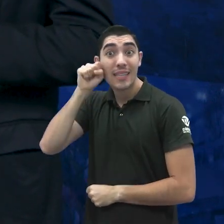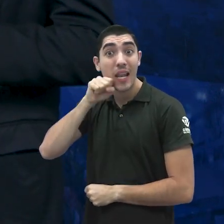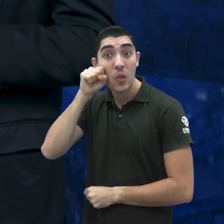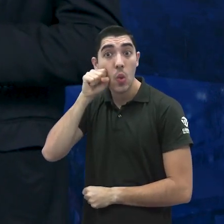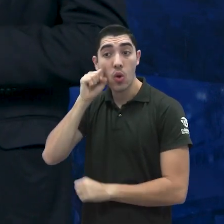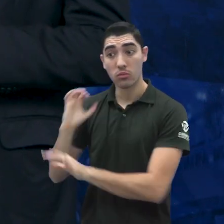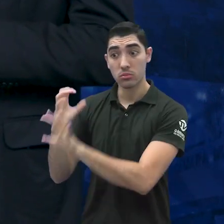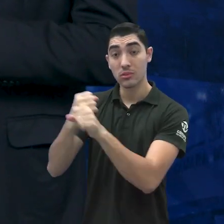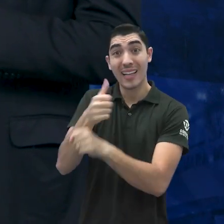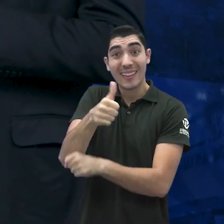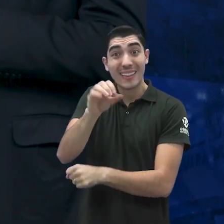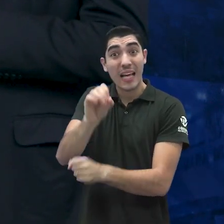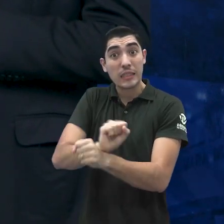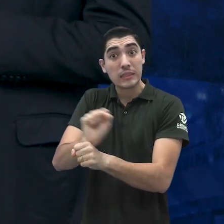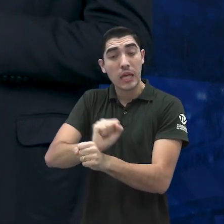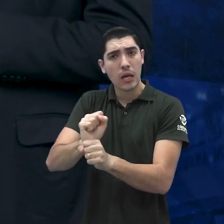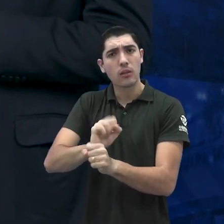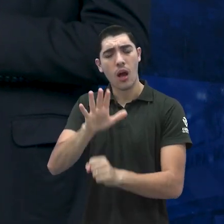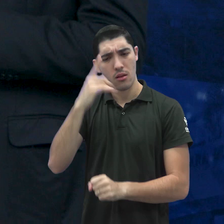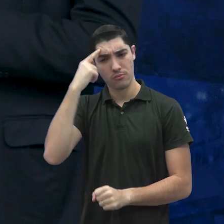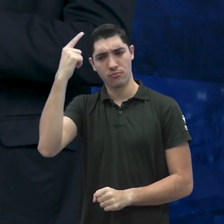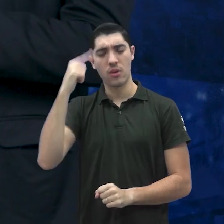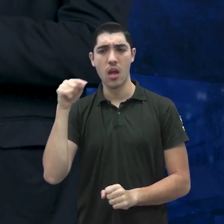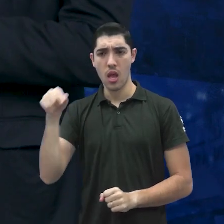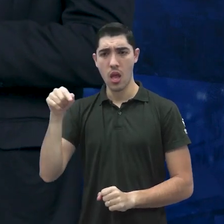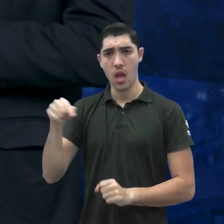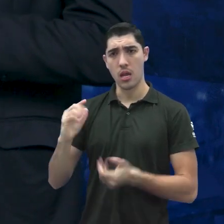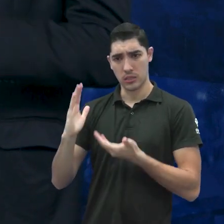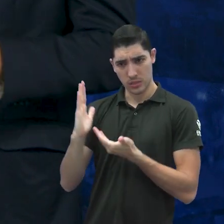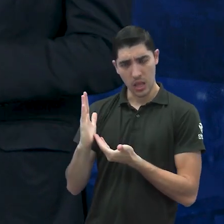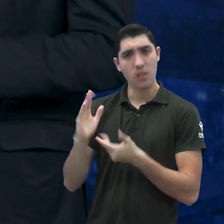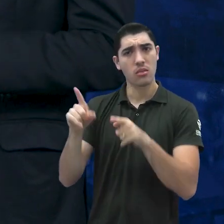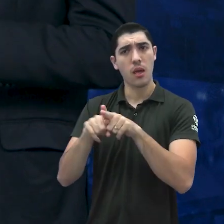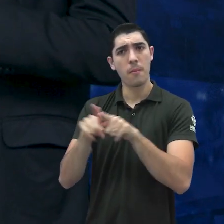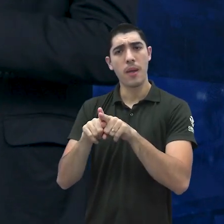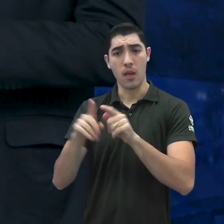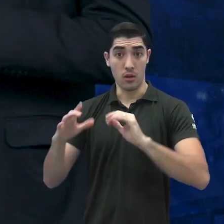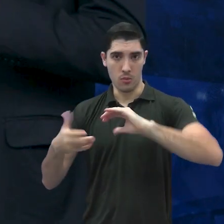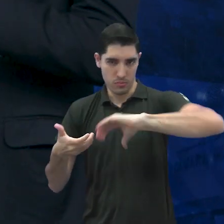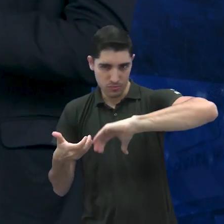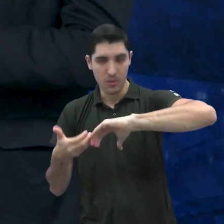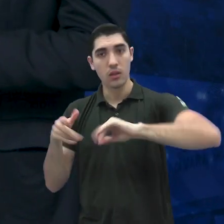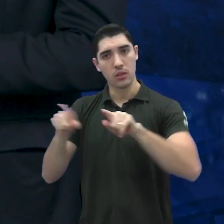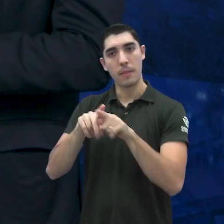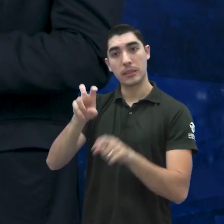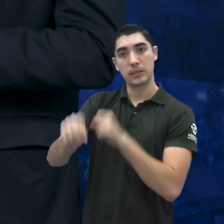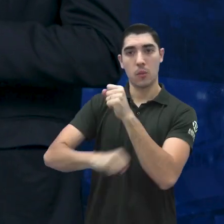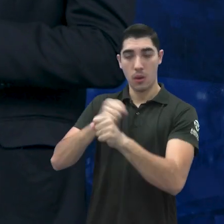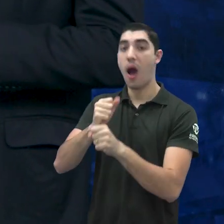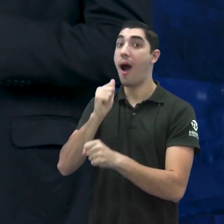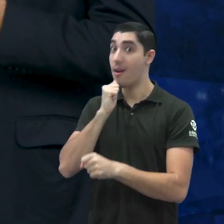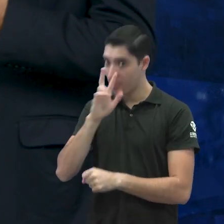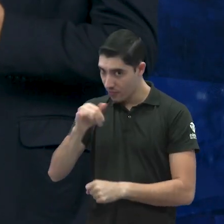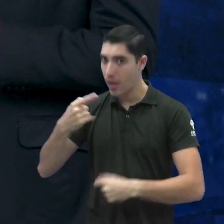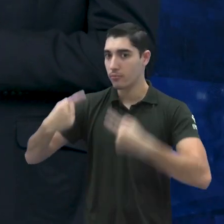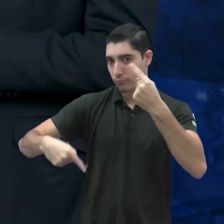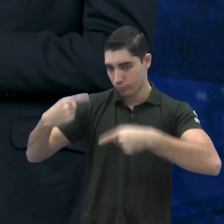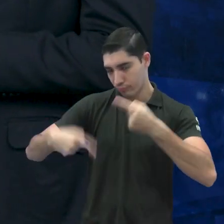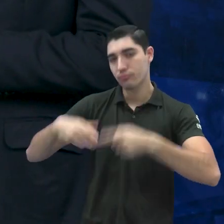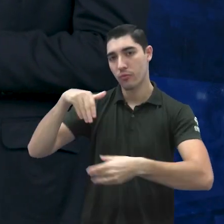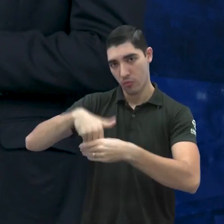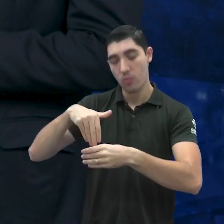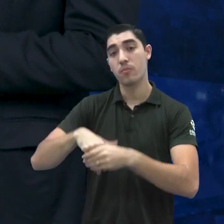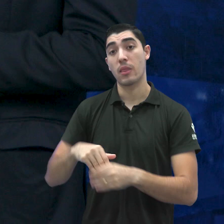para 10. Houve uma proposta de alteração para que fique o Senado também com 5 anos. Isso vai ser levado ao plenário. Depois da